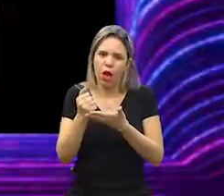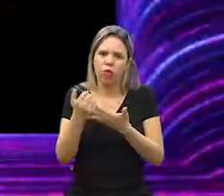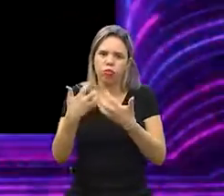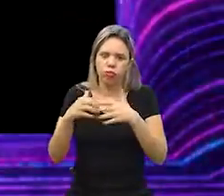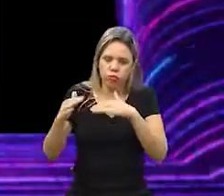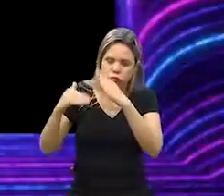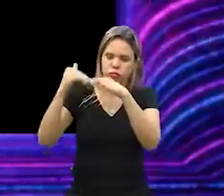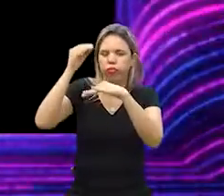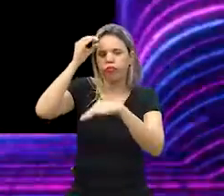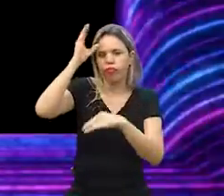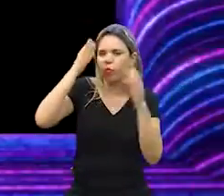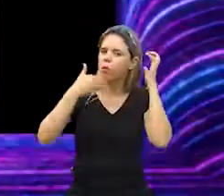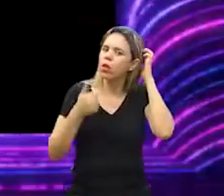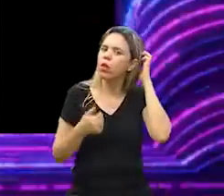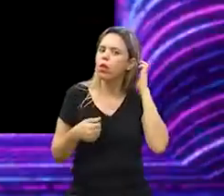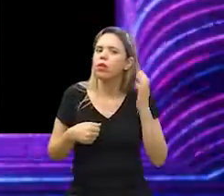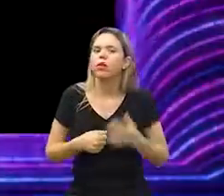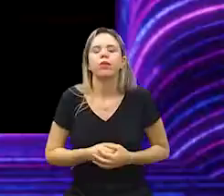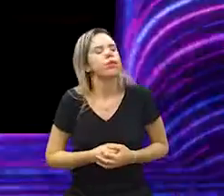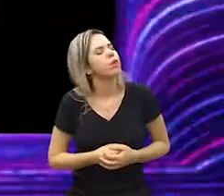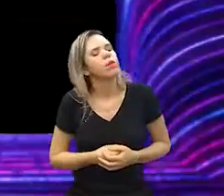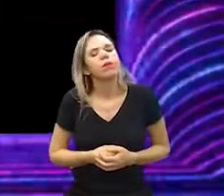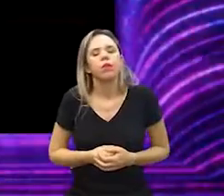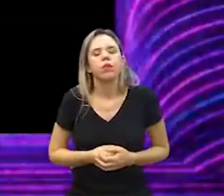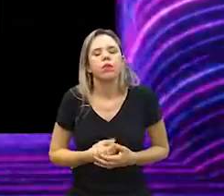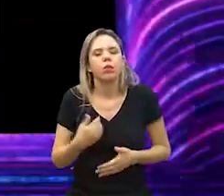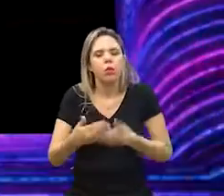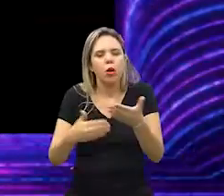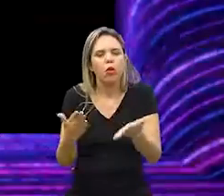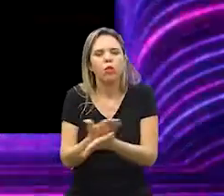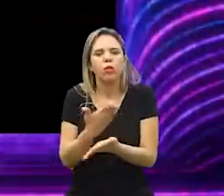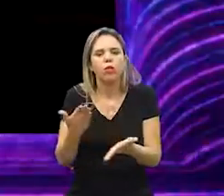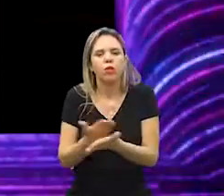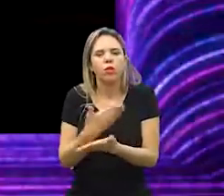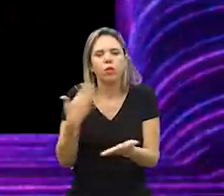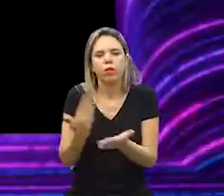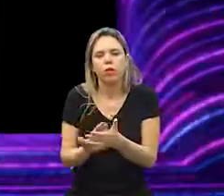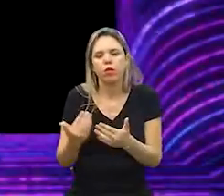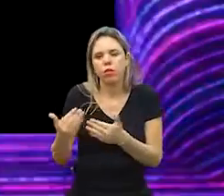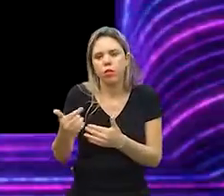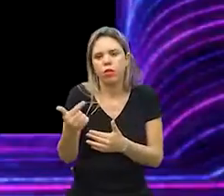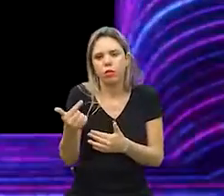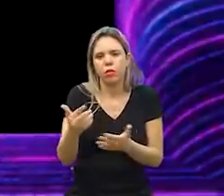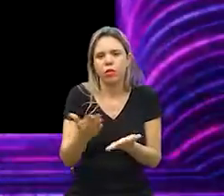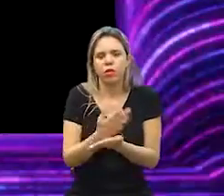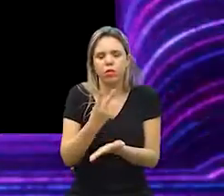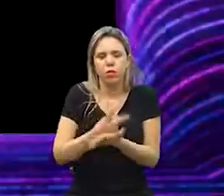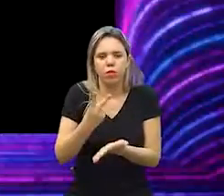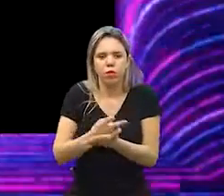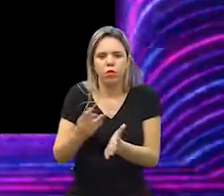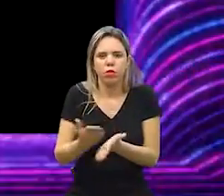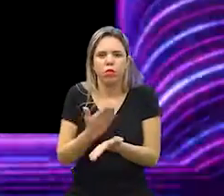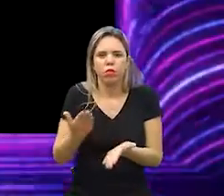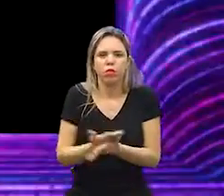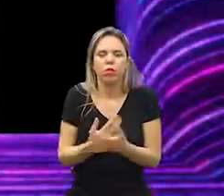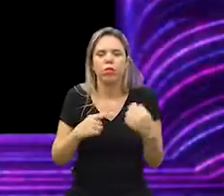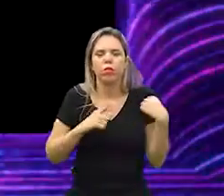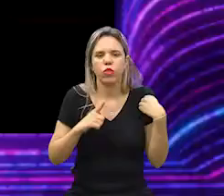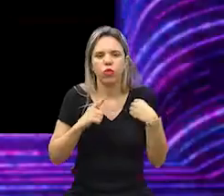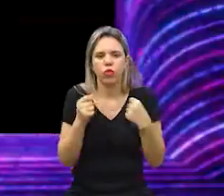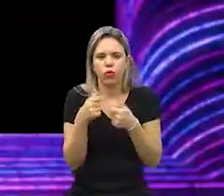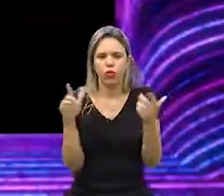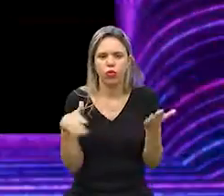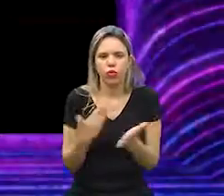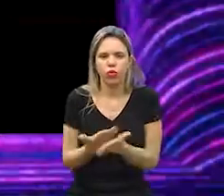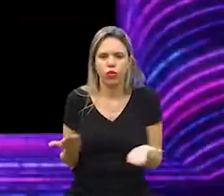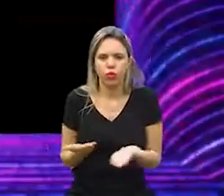você cresce, entendeu? Você cresce com ela para o próximo livro, ou até para uma segunda edição desse mesmo livro. Eu tive